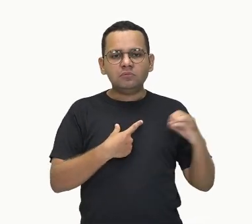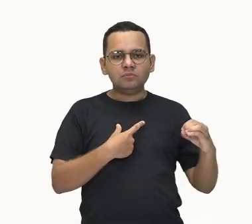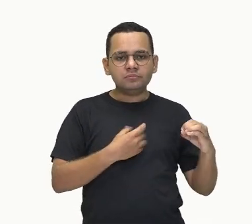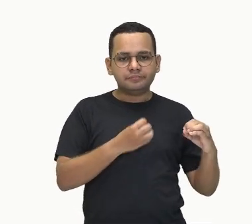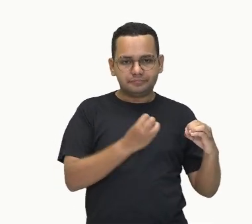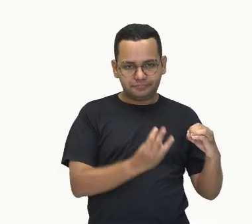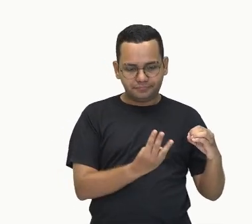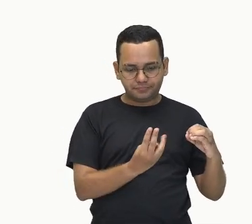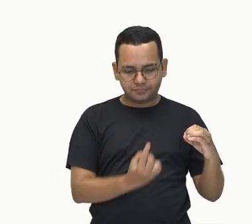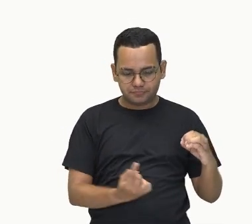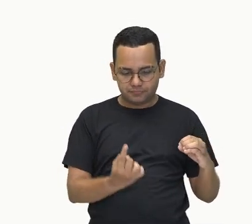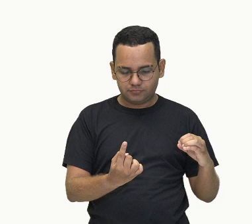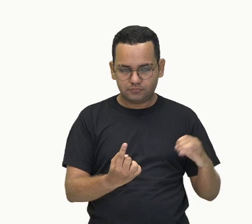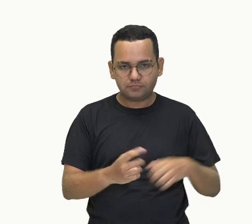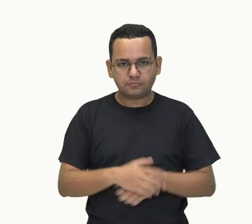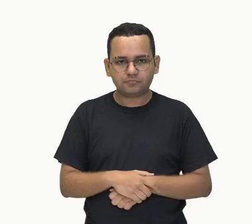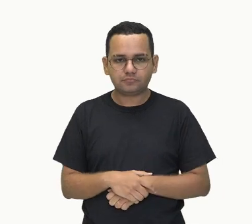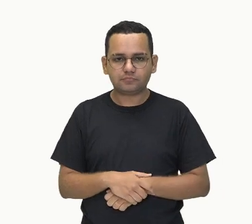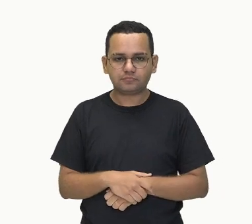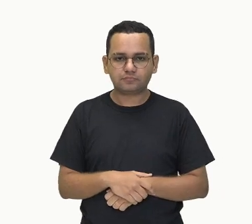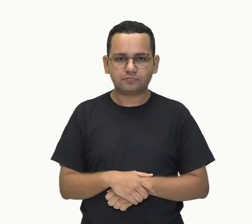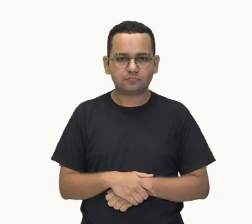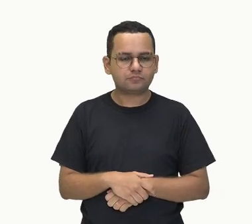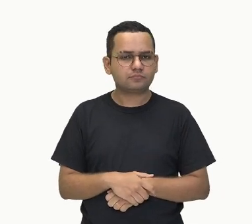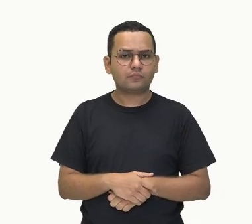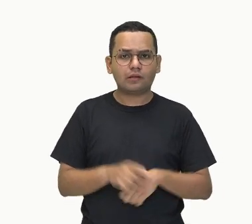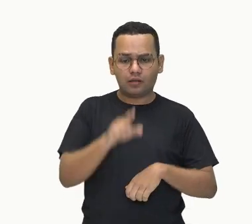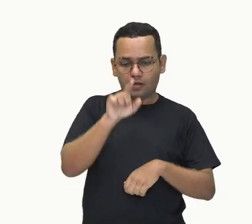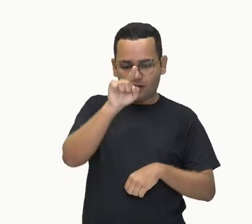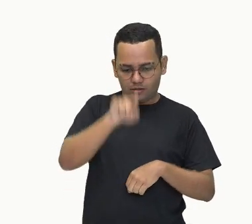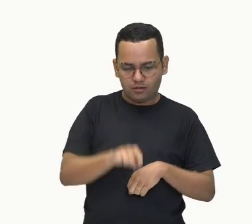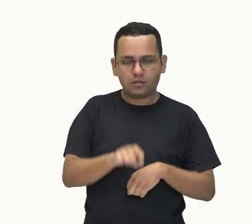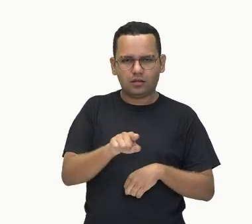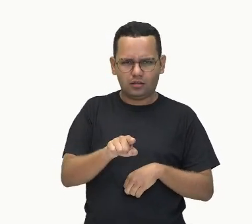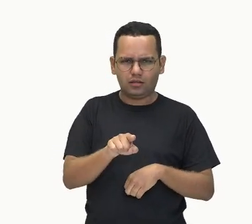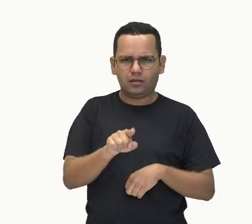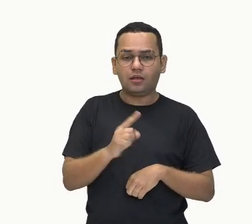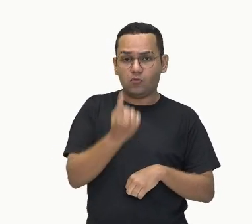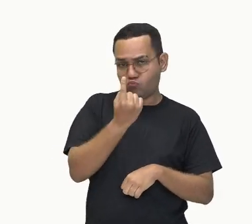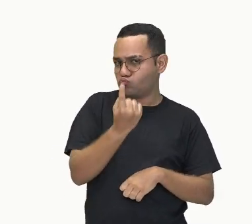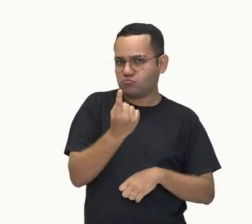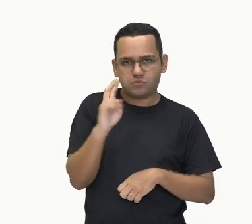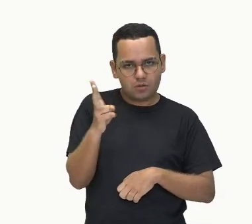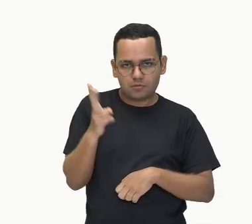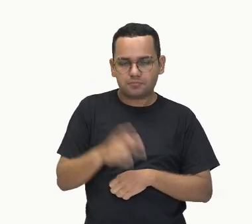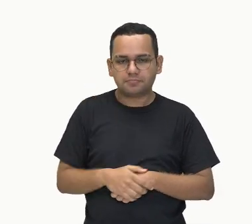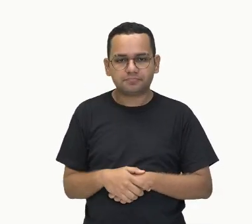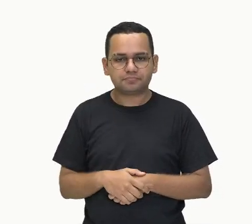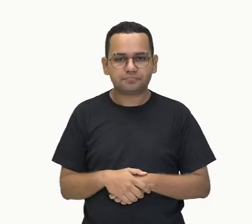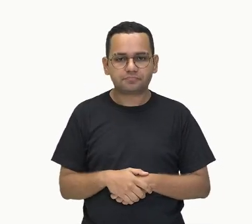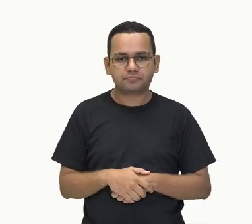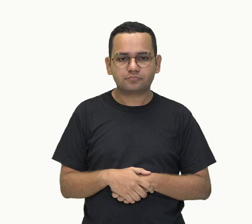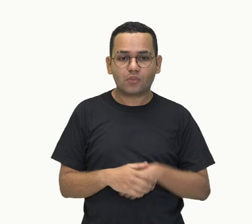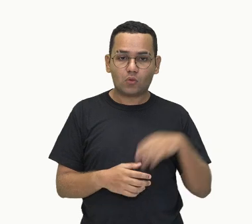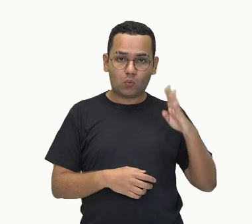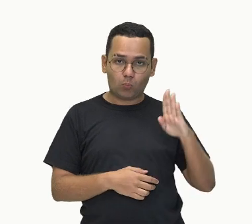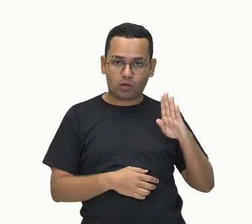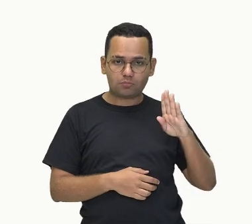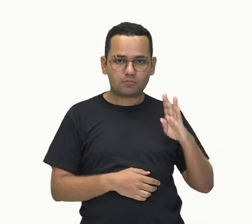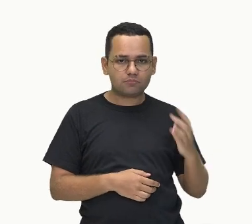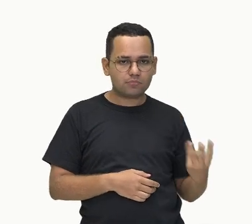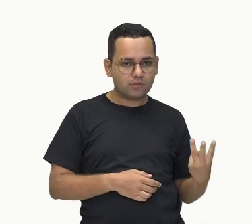e 1. Tá? O último aí vai ser sempre 1. E o ponto B, que é 3,